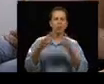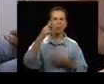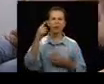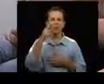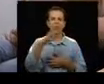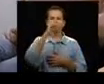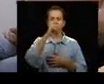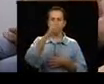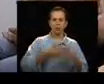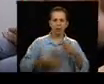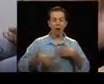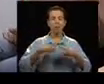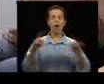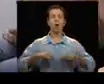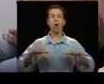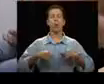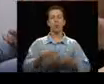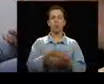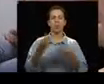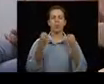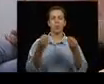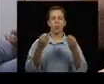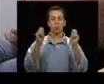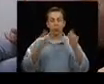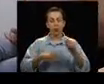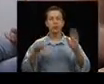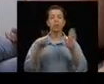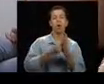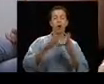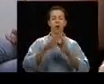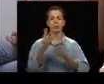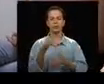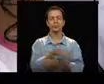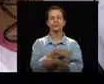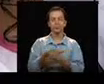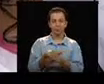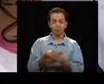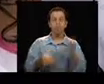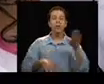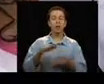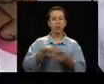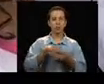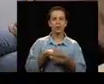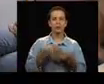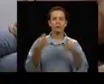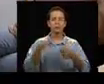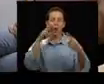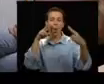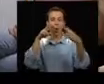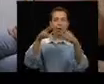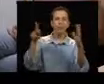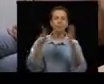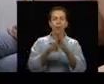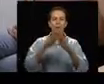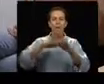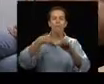olhar atento, ele vai funcionar a ver, fazer a medicação, e ela vai voltar para casa ou para a rua, que no caso era. Então essa doença, às vezes, quando chega,